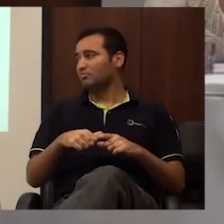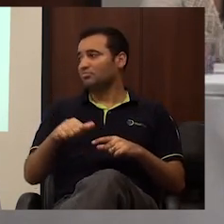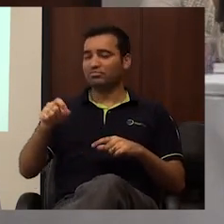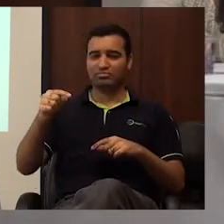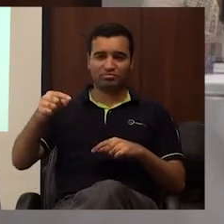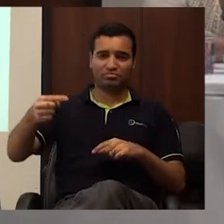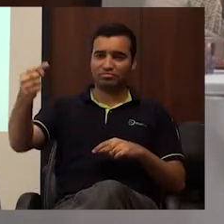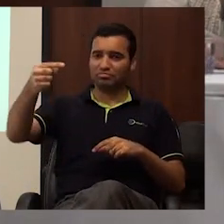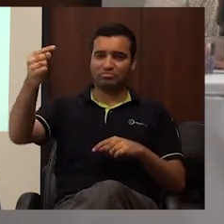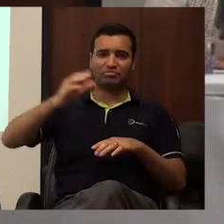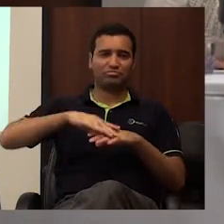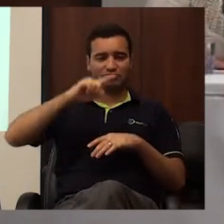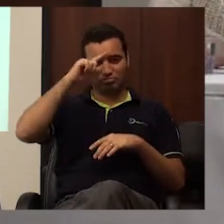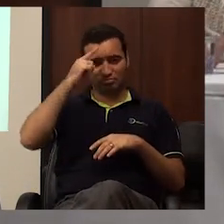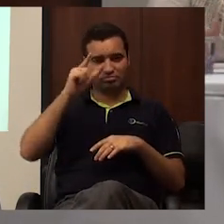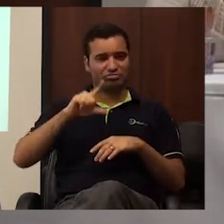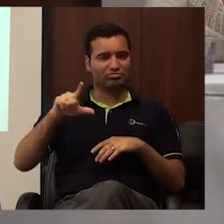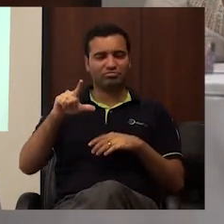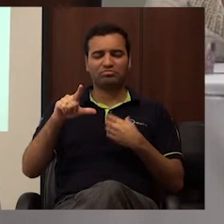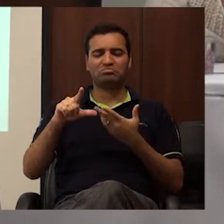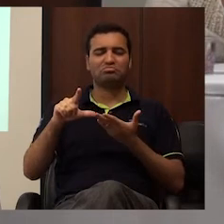vertente muito mais ideológica que lógica,